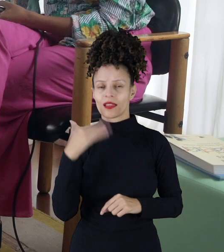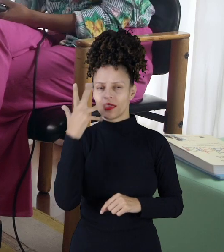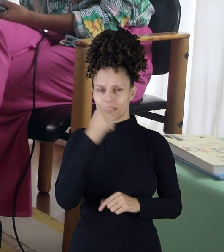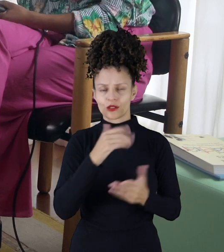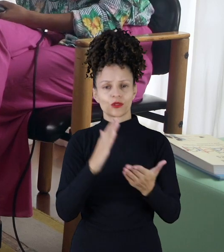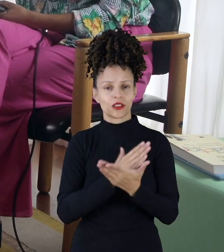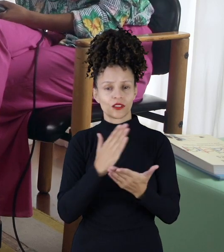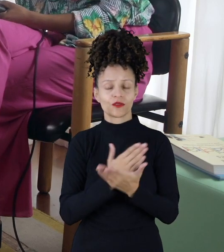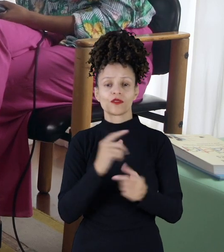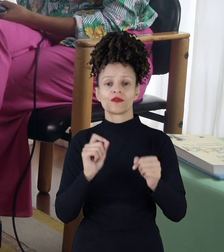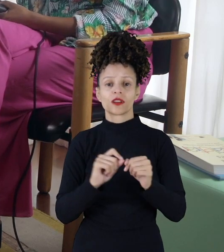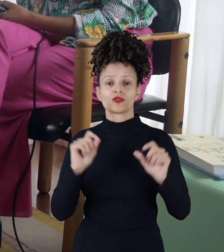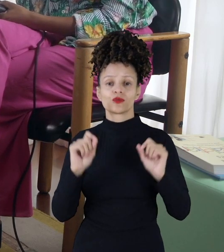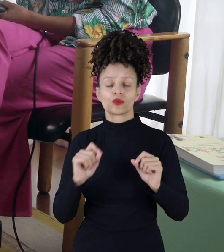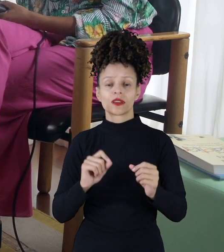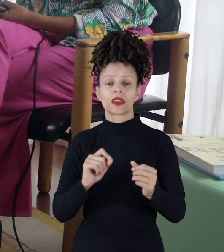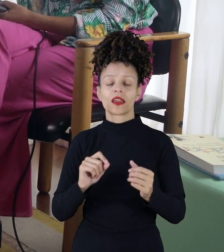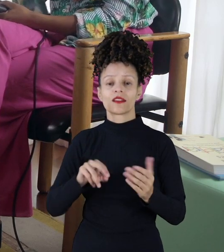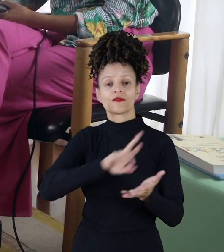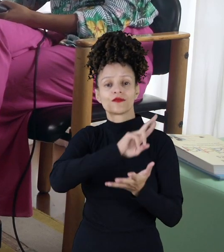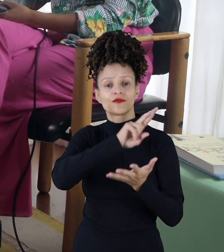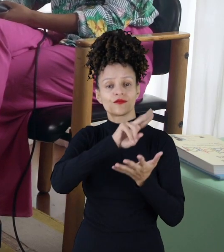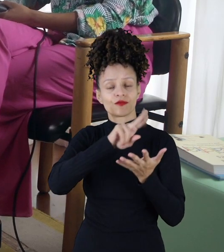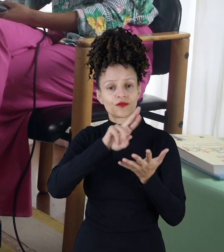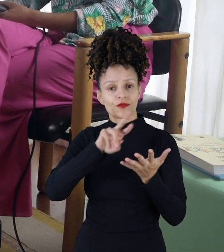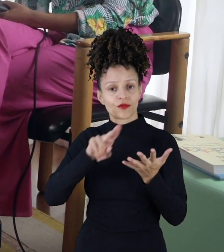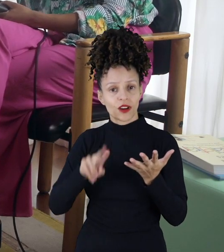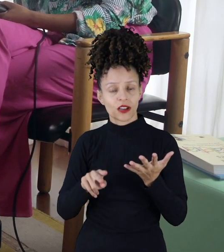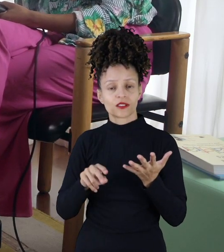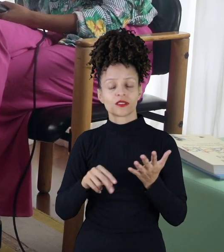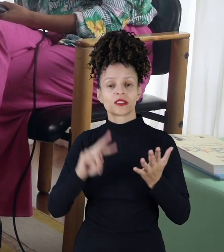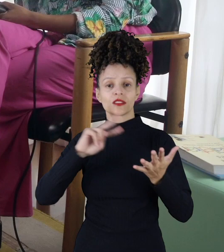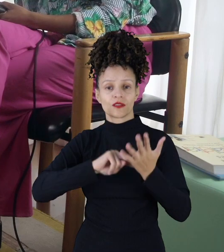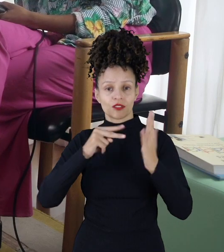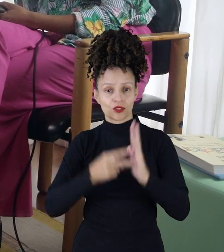Estrelas. E não é lindo esse livro? Ele fez uma compilação, né, de